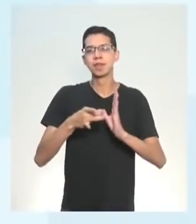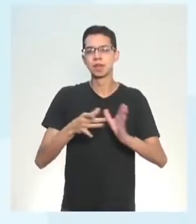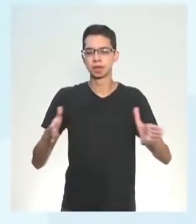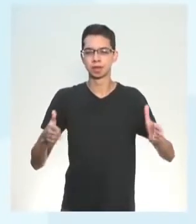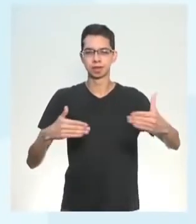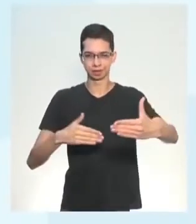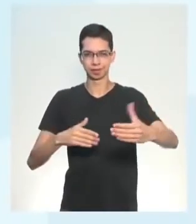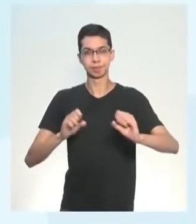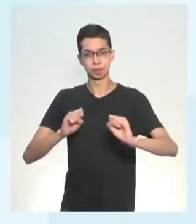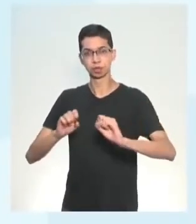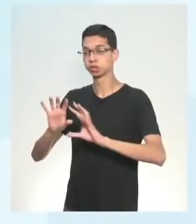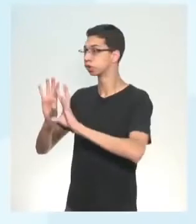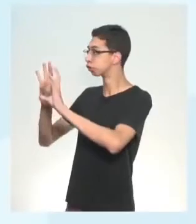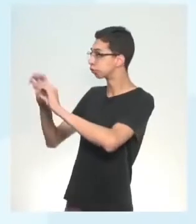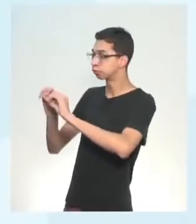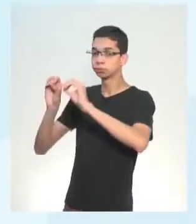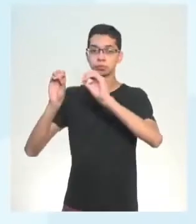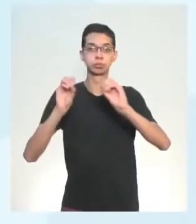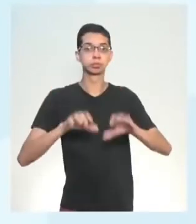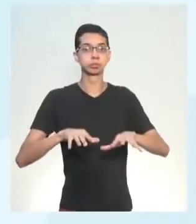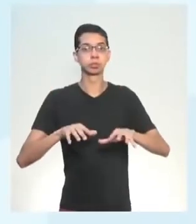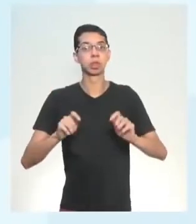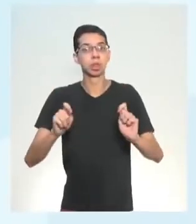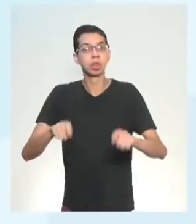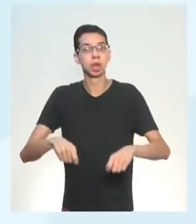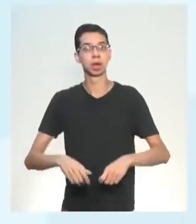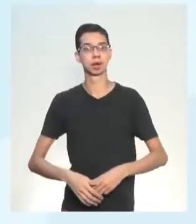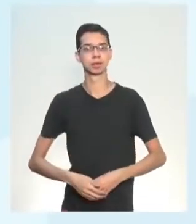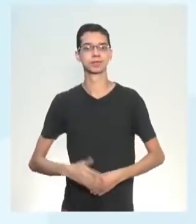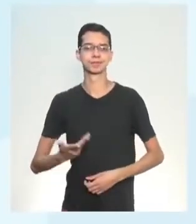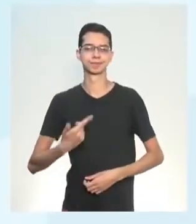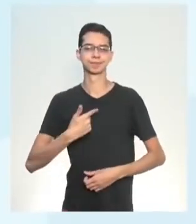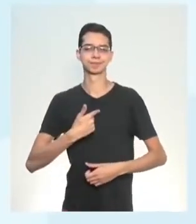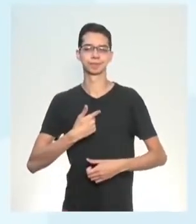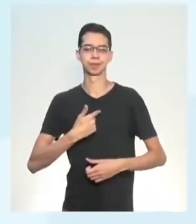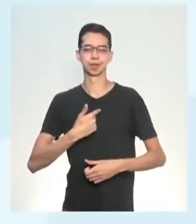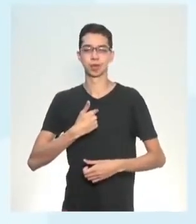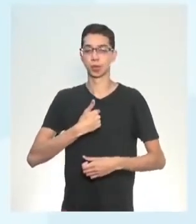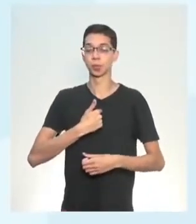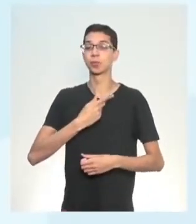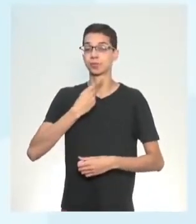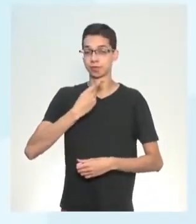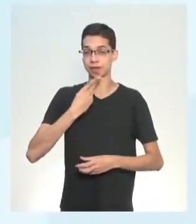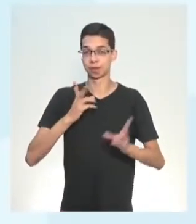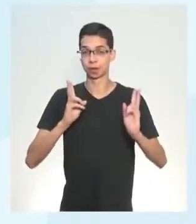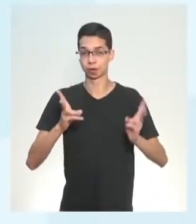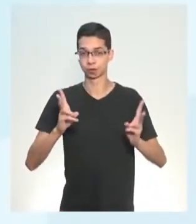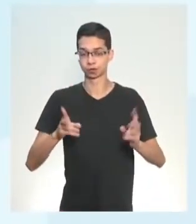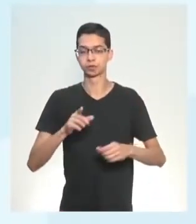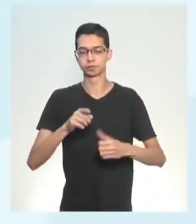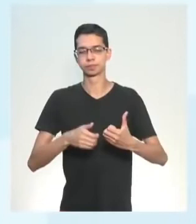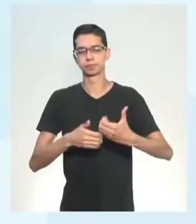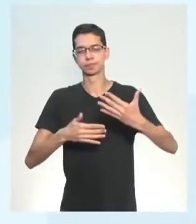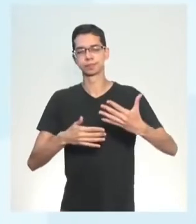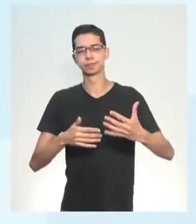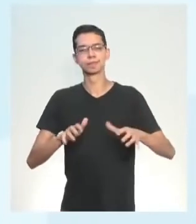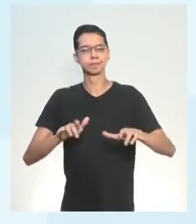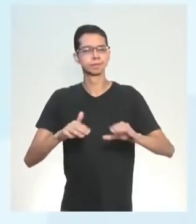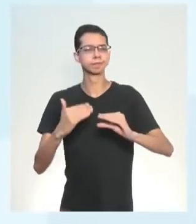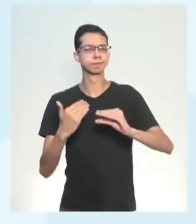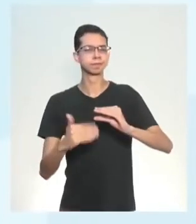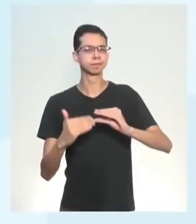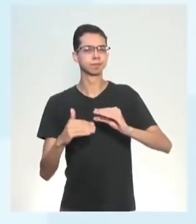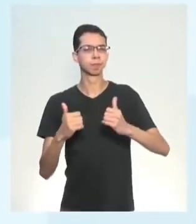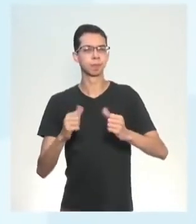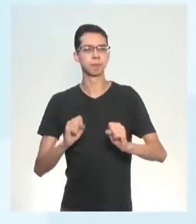no chat, que a professora, eu não vou parar, mas se a professora quiser, ela me interrompe. Tá? Será que um aquário eu posso considerar